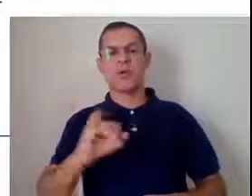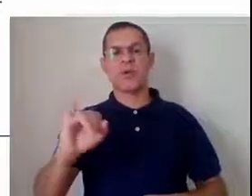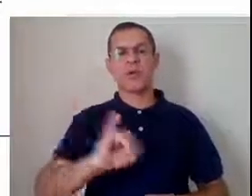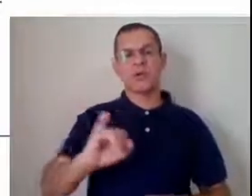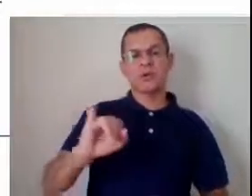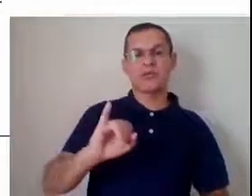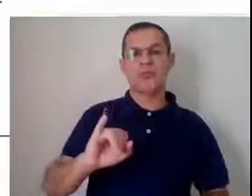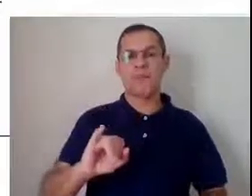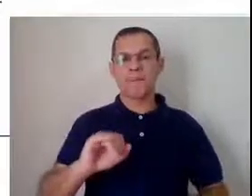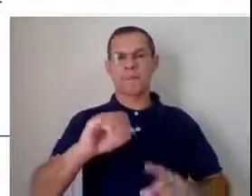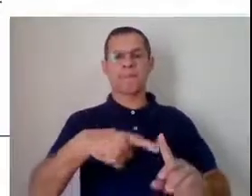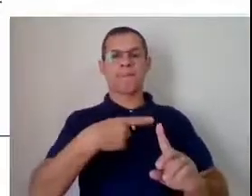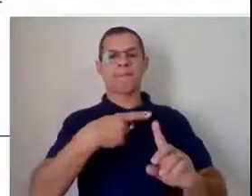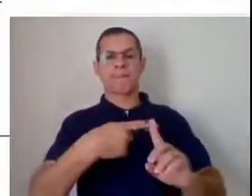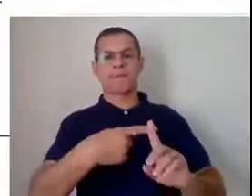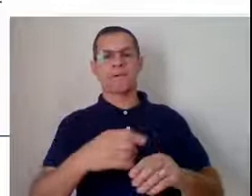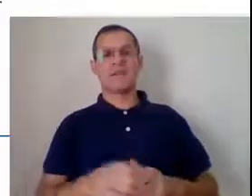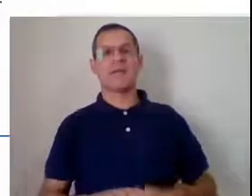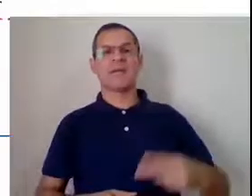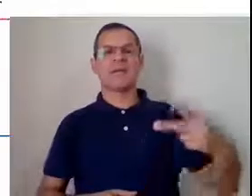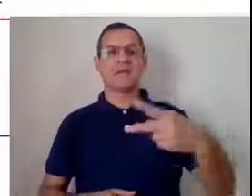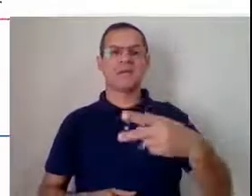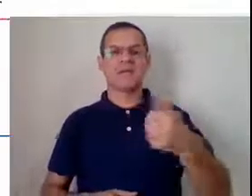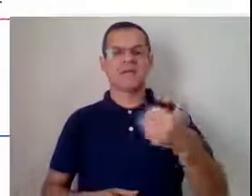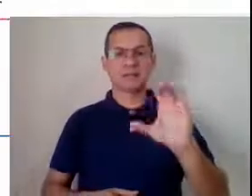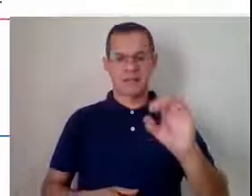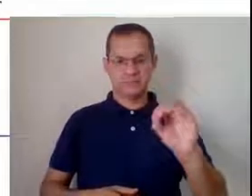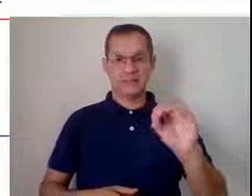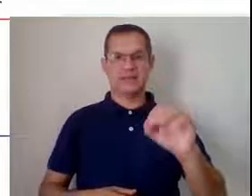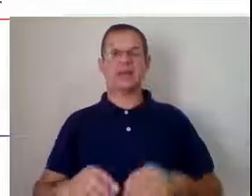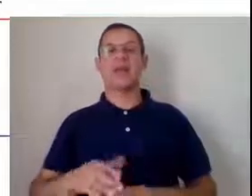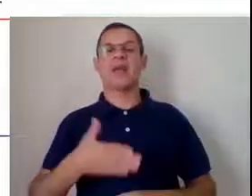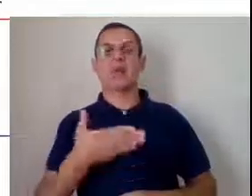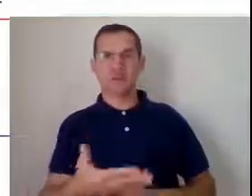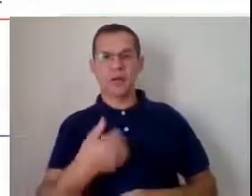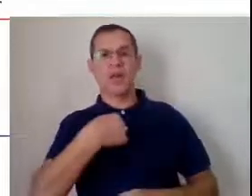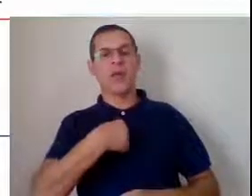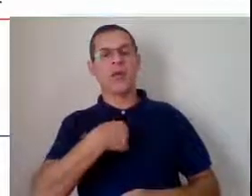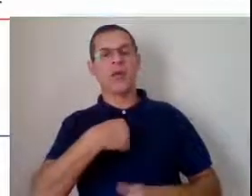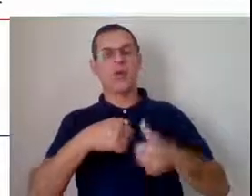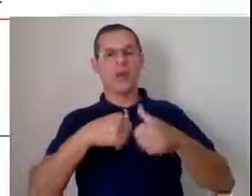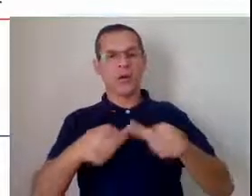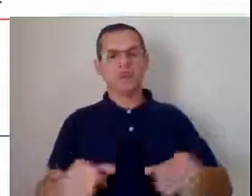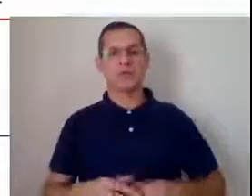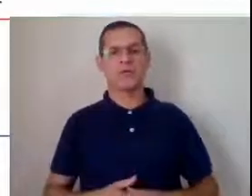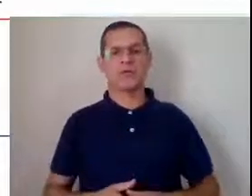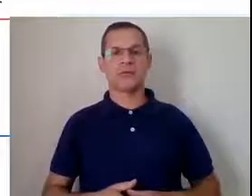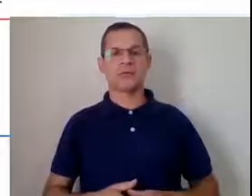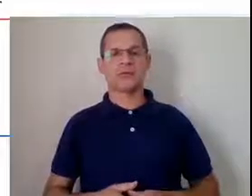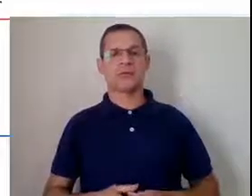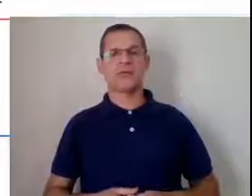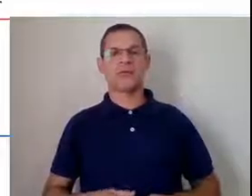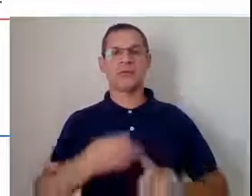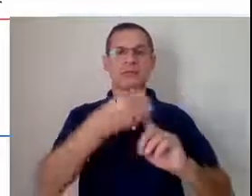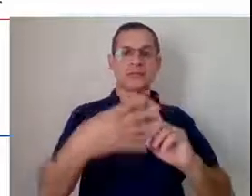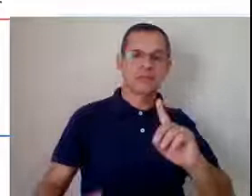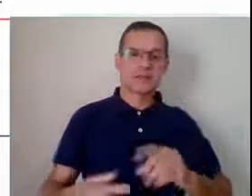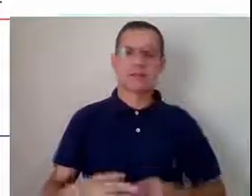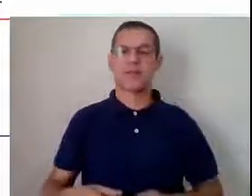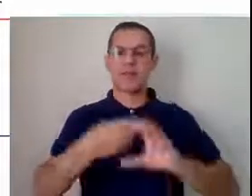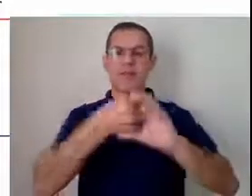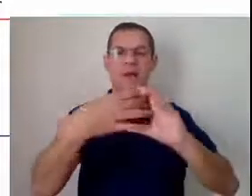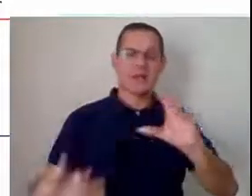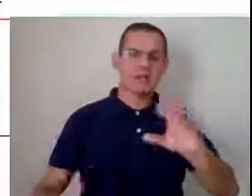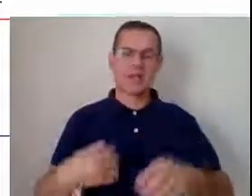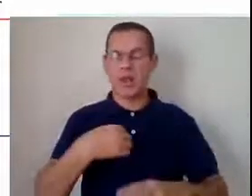ímpar, positivo, menor que 10. Então, eu estou enunciando uma